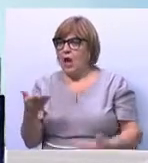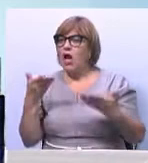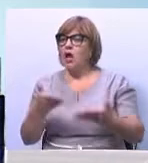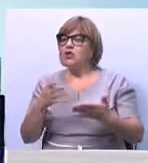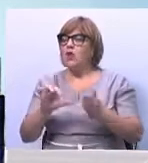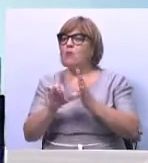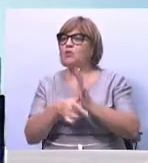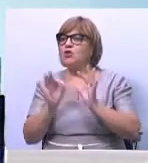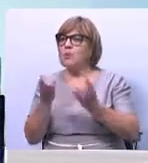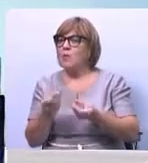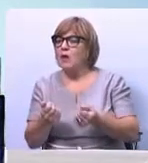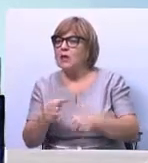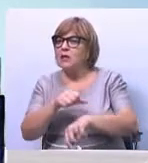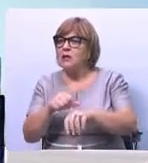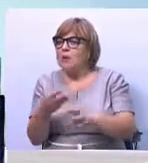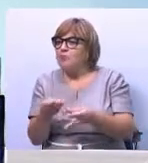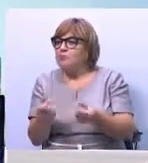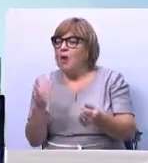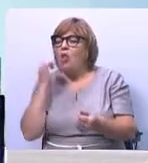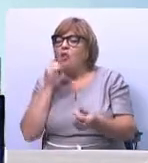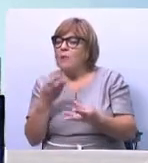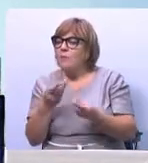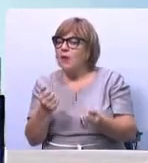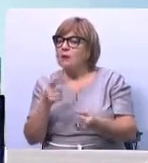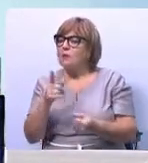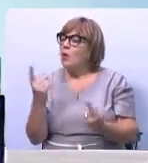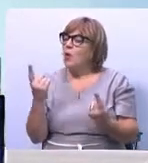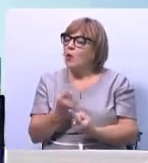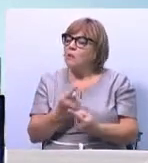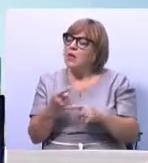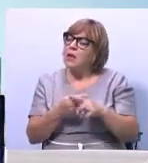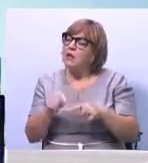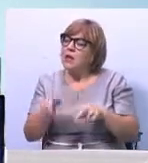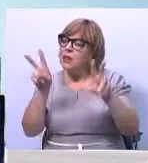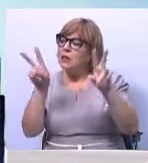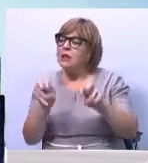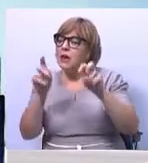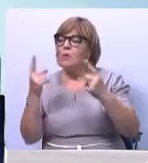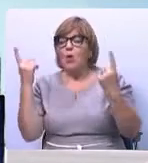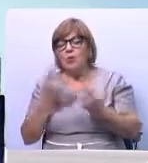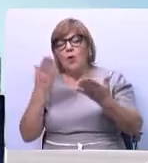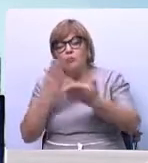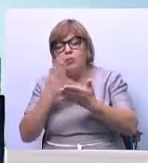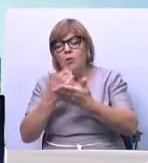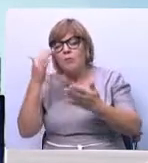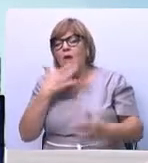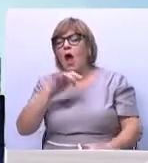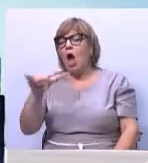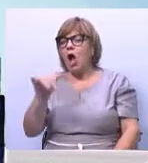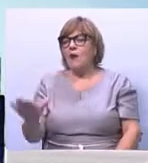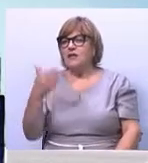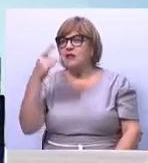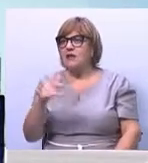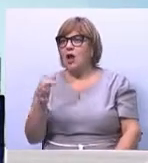ajudar o processo de cura, de cicatrização e também da dor. E ele começou a interessar-se por este tema e começou a estudar melhor os óleos essenciais, a perceber que